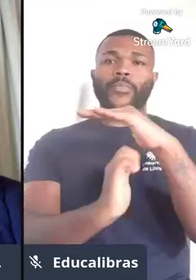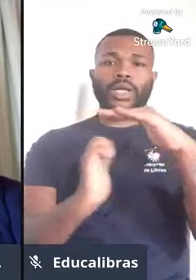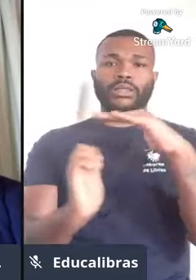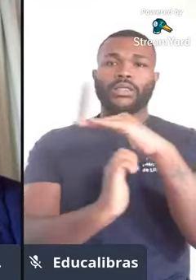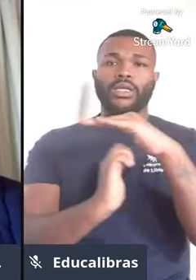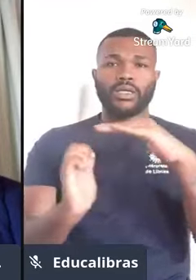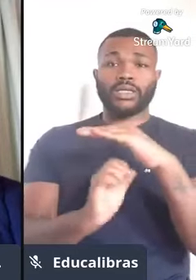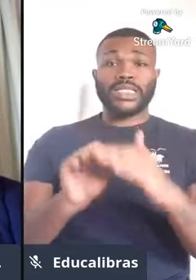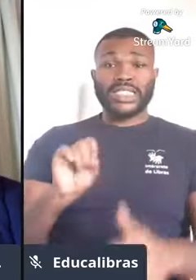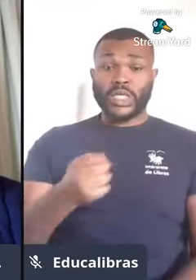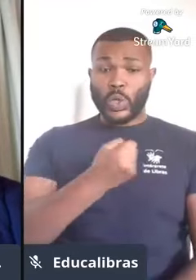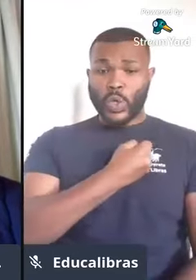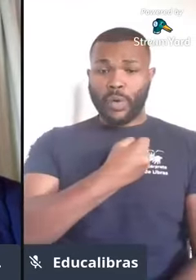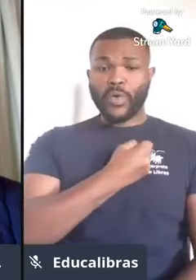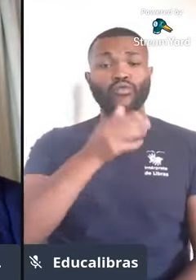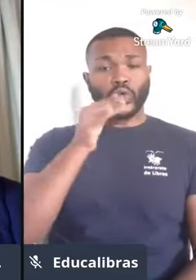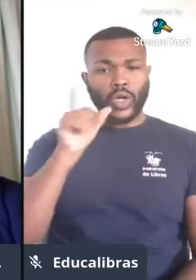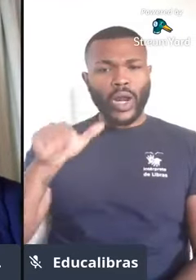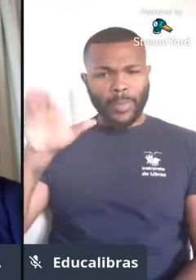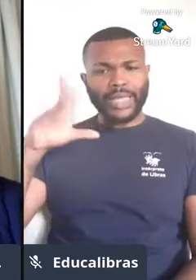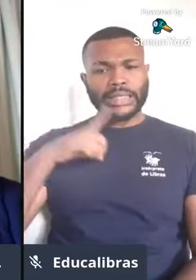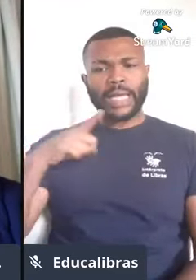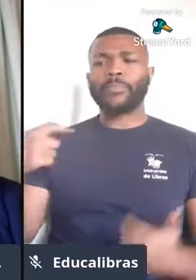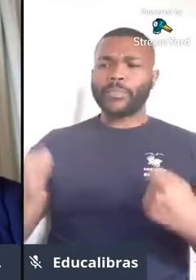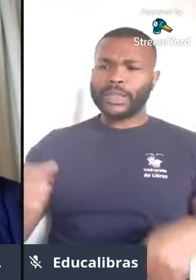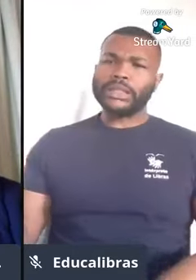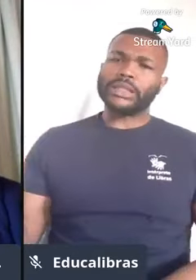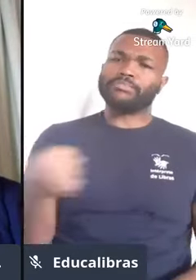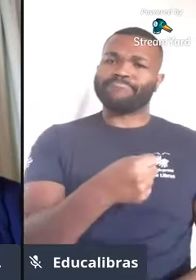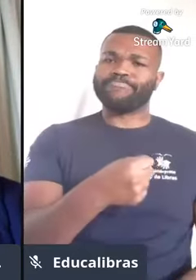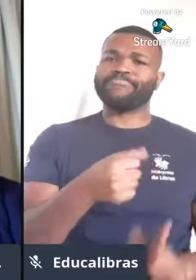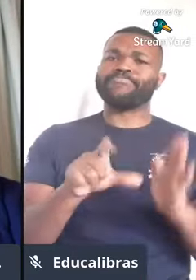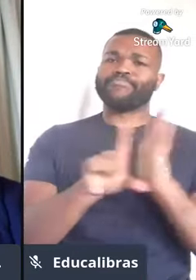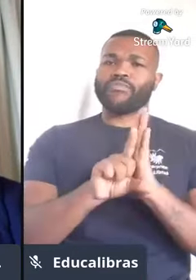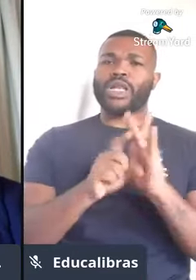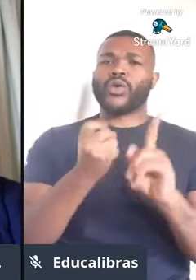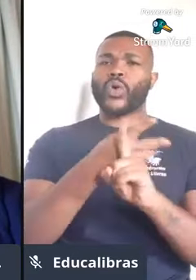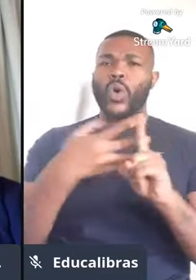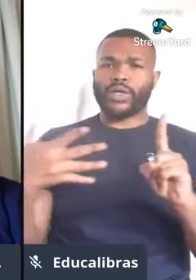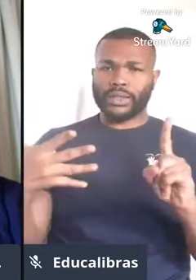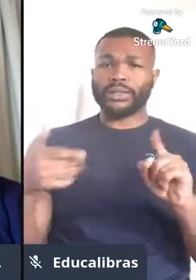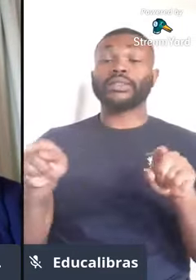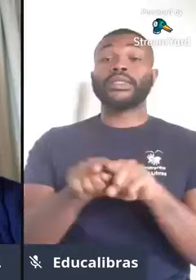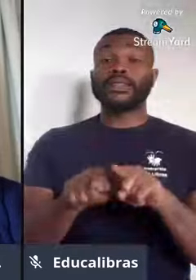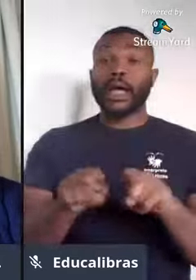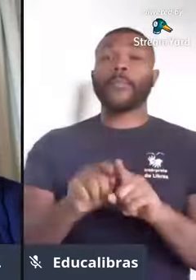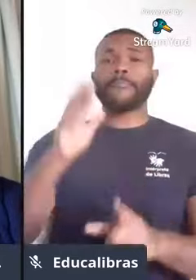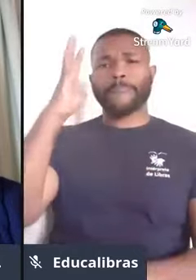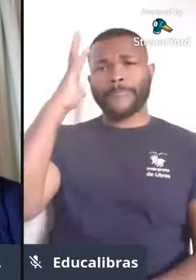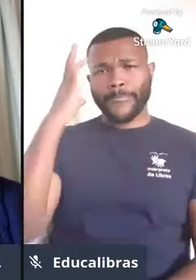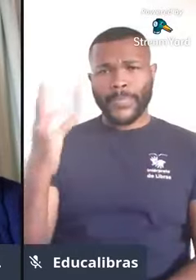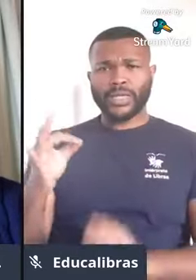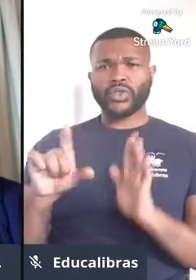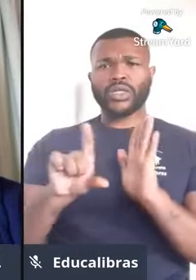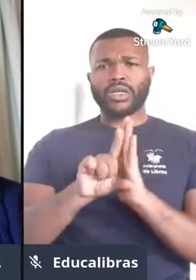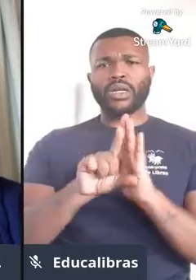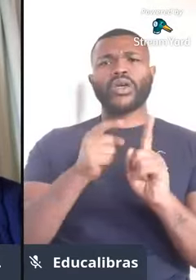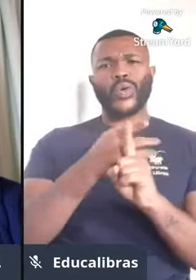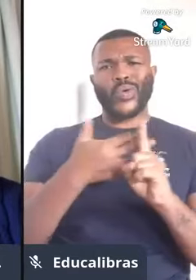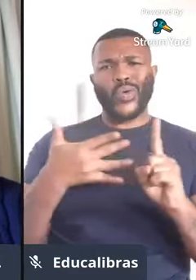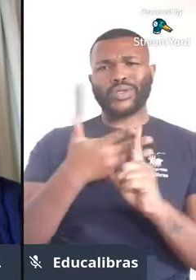são obrigadas a fazer. Por outro lado, nós também entendemos que o cumprimento da cota, principalmente quando nós sabemos que não